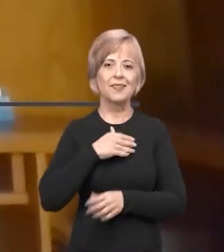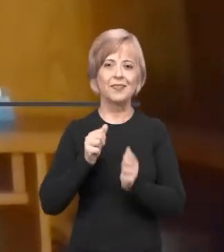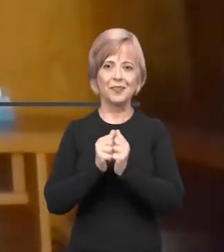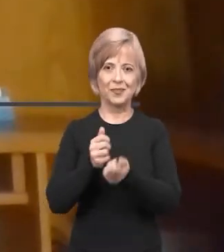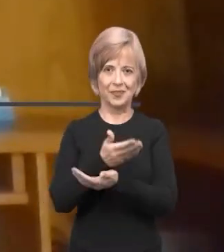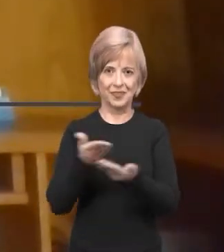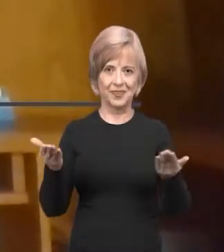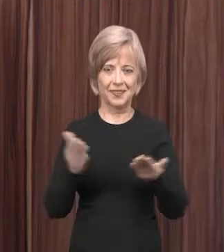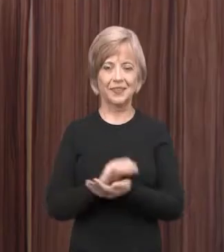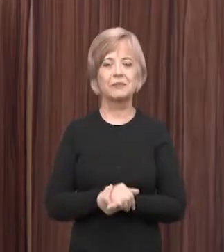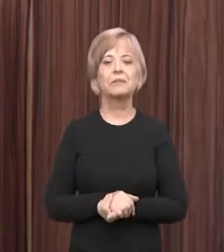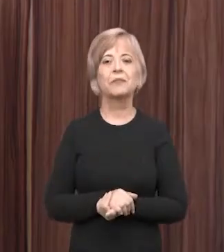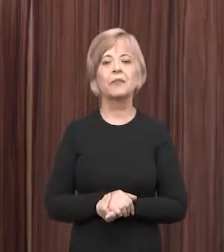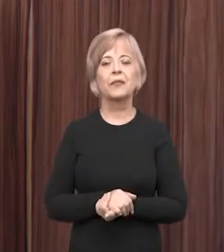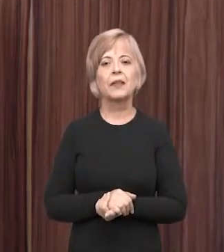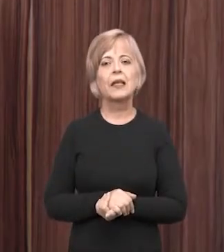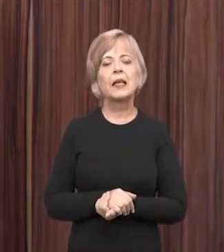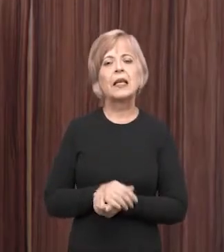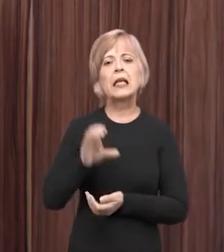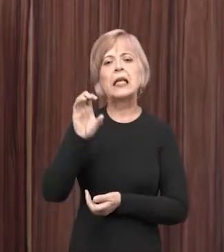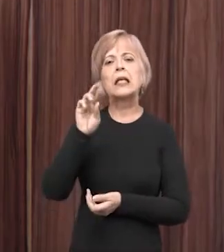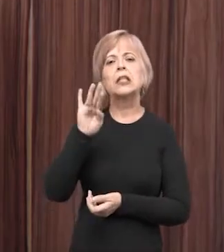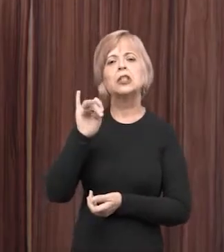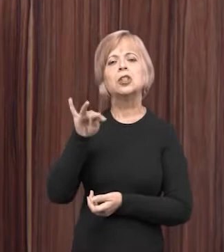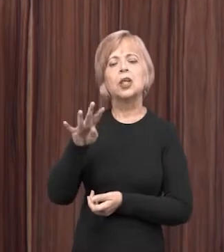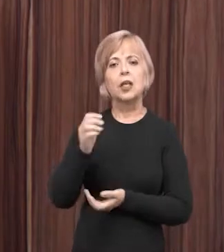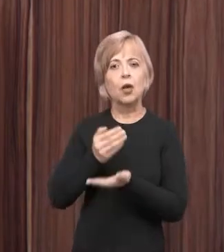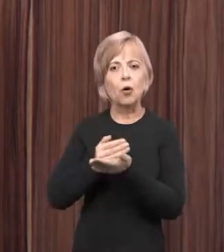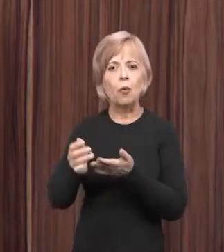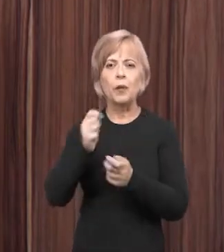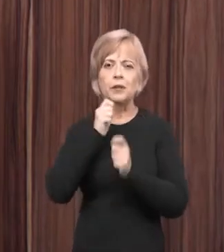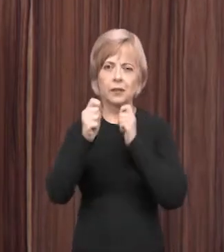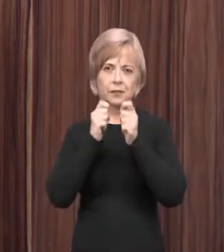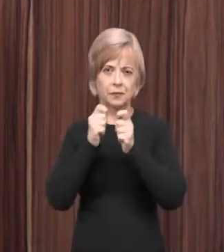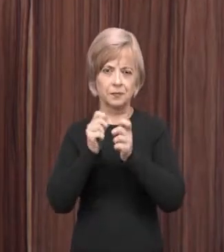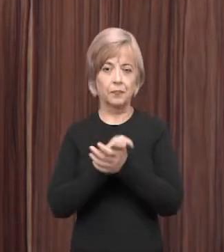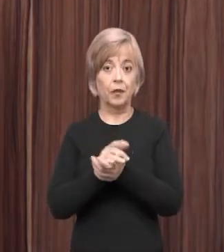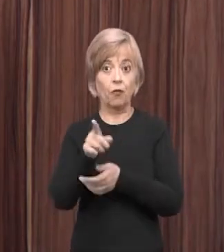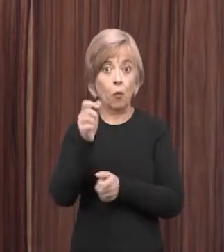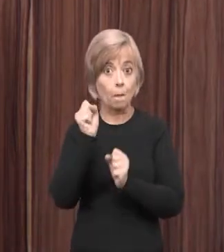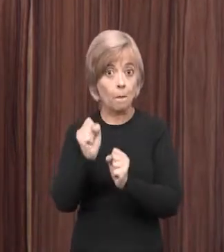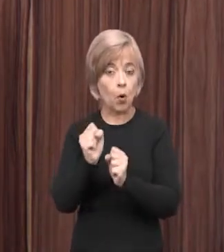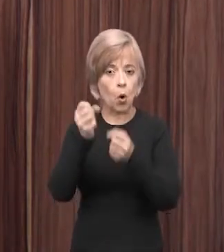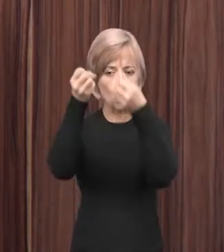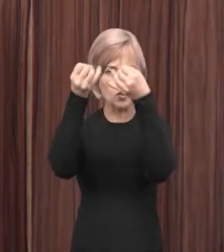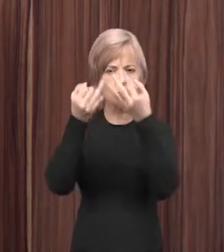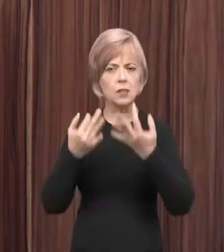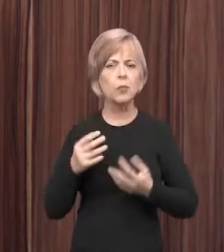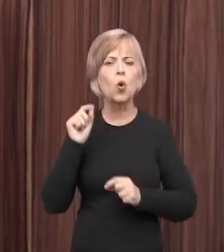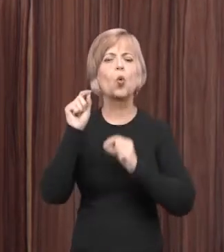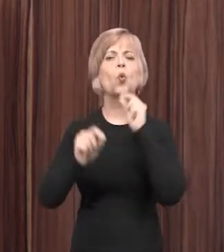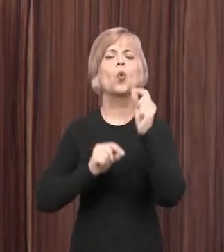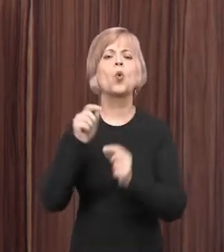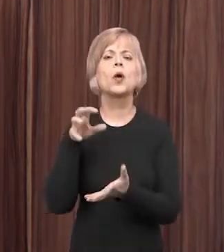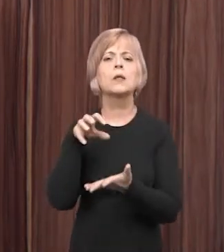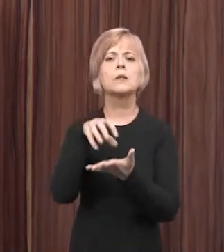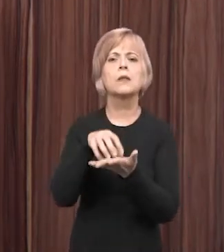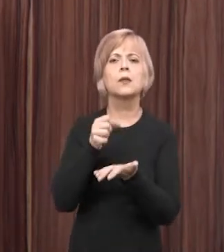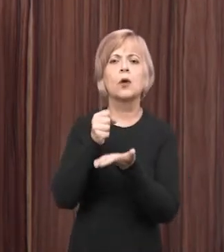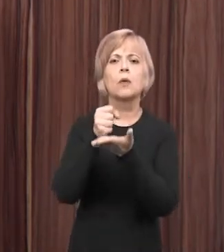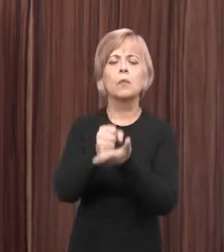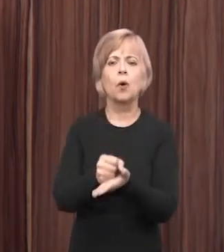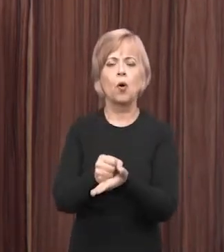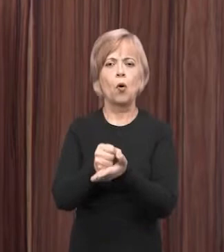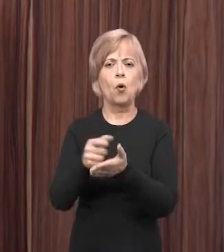com vocês. Com certeza. Doutora Cristiane, para começar a nossa entrevista, a senhora poderia nos explicar, o que é o Centro